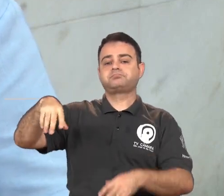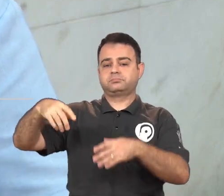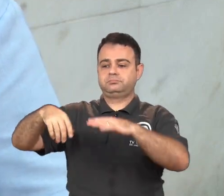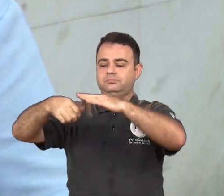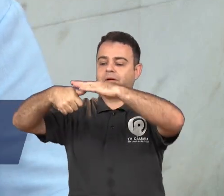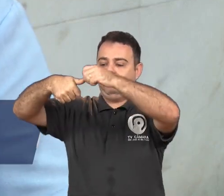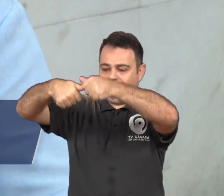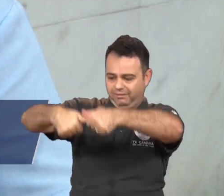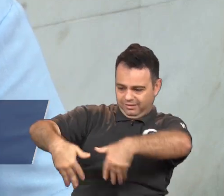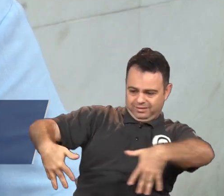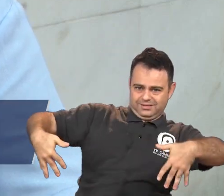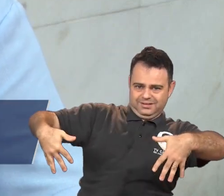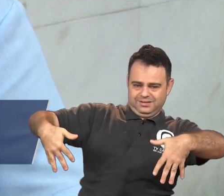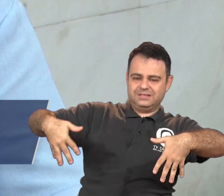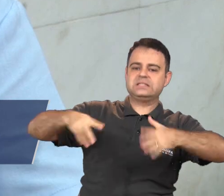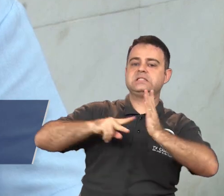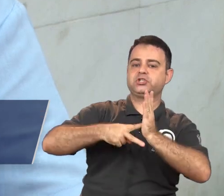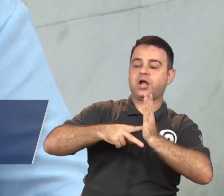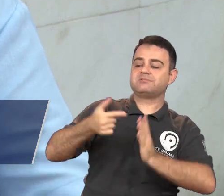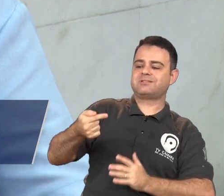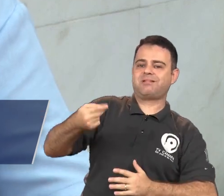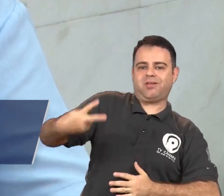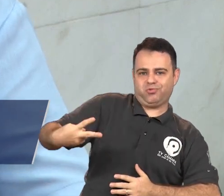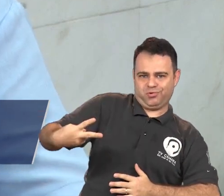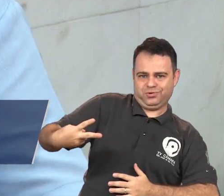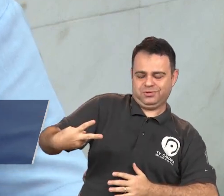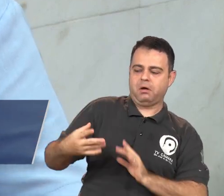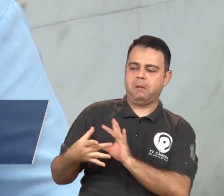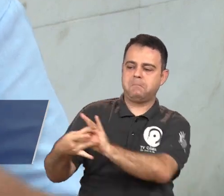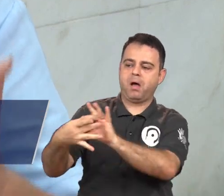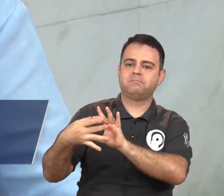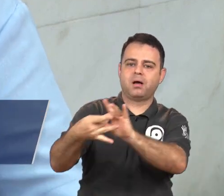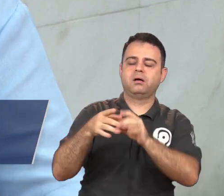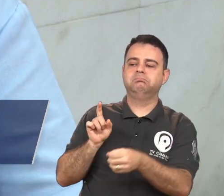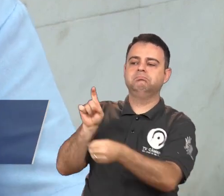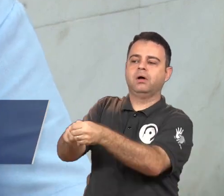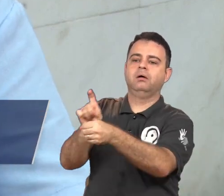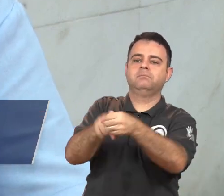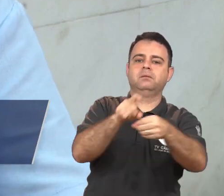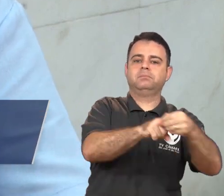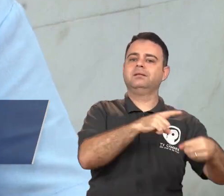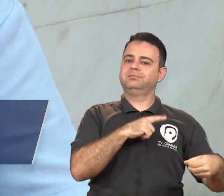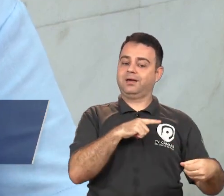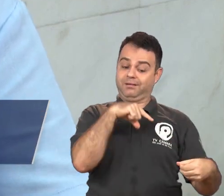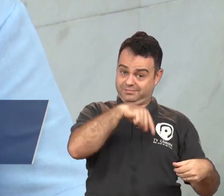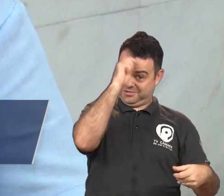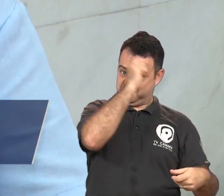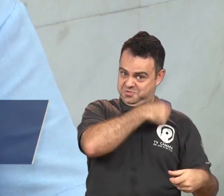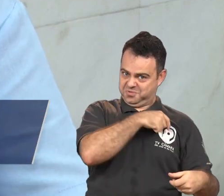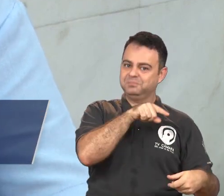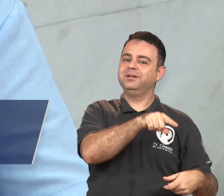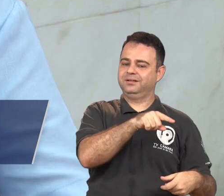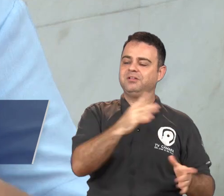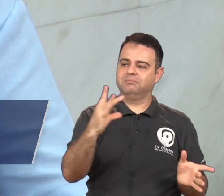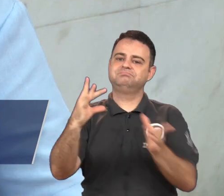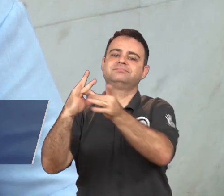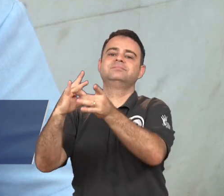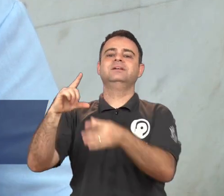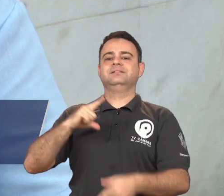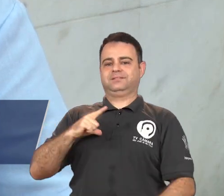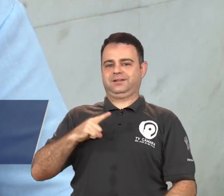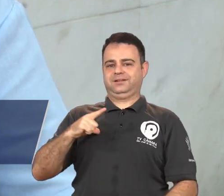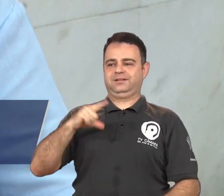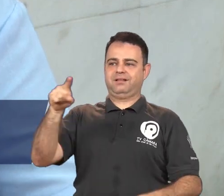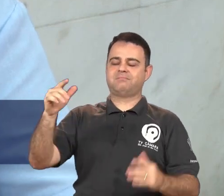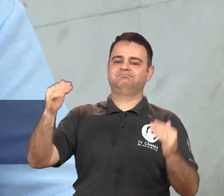comerciários no estado todo. E o Sim Comerciários de Rio Preto é um dos pilares da federação. Então, todo o trabalho feito